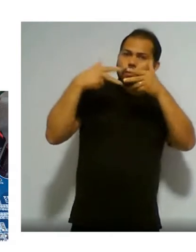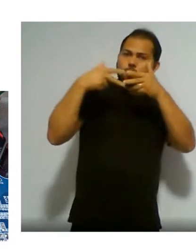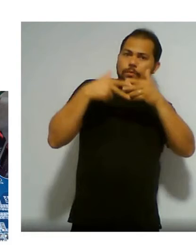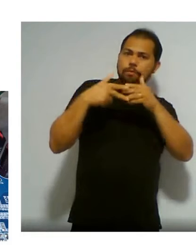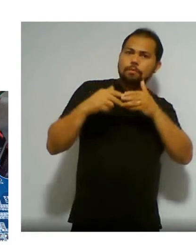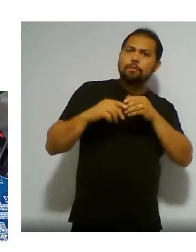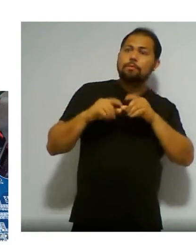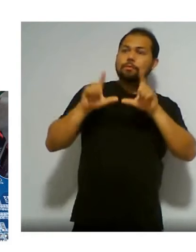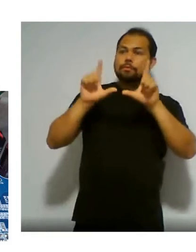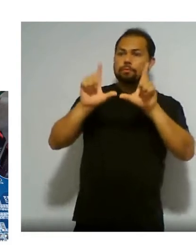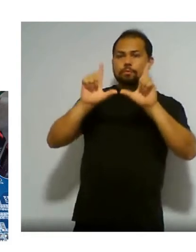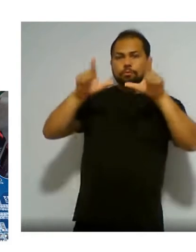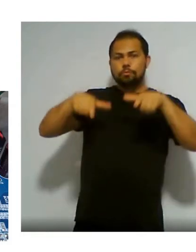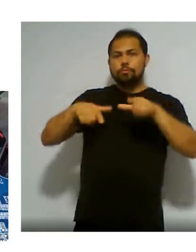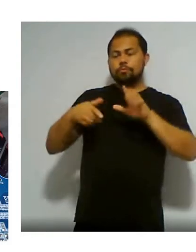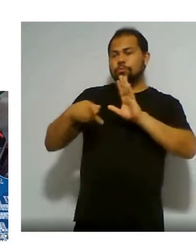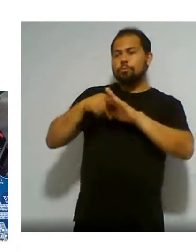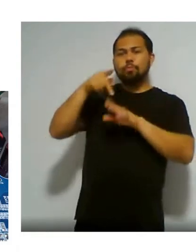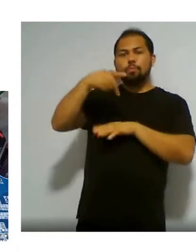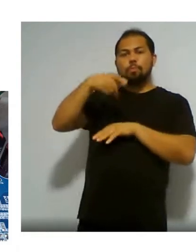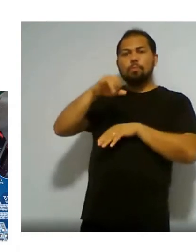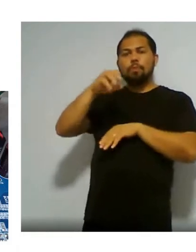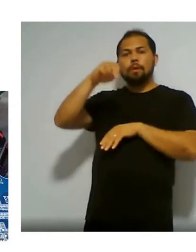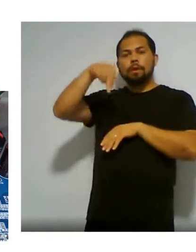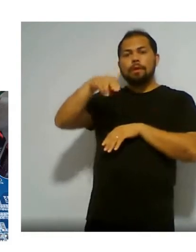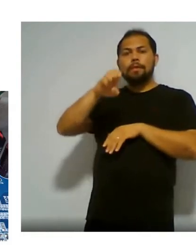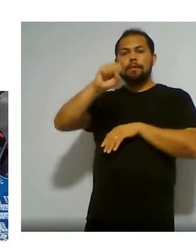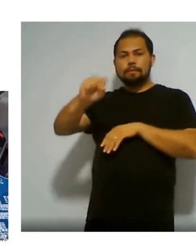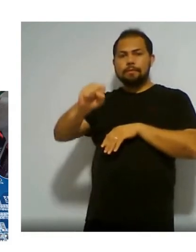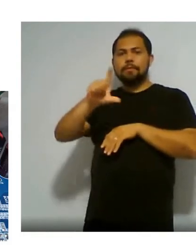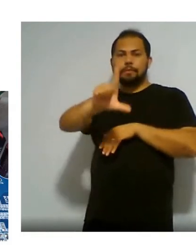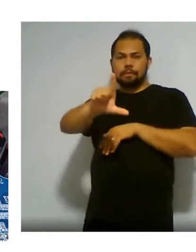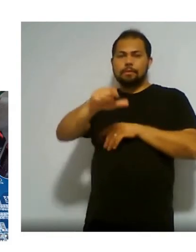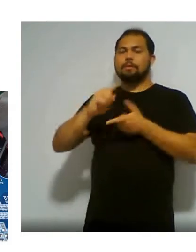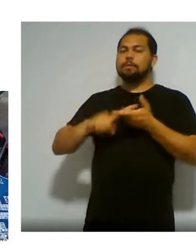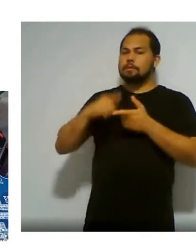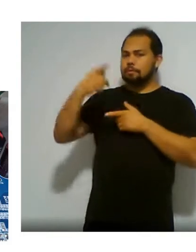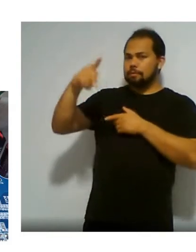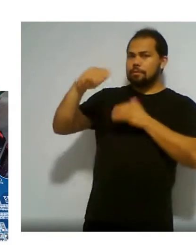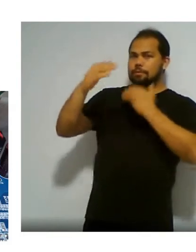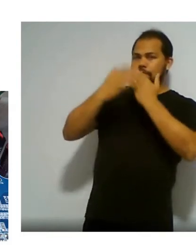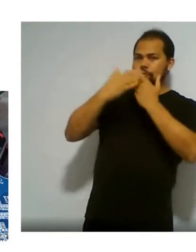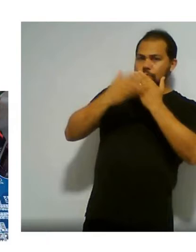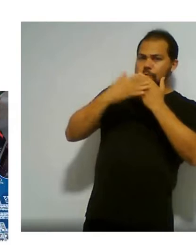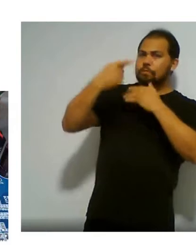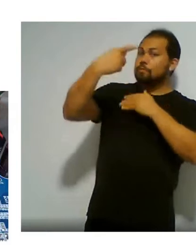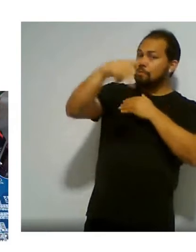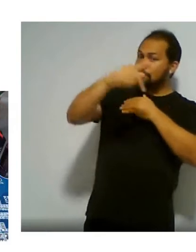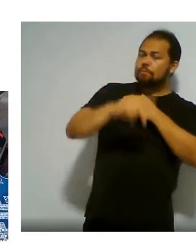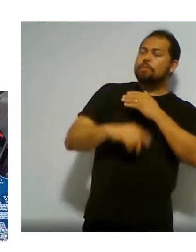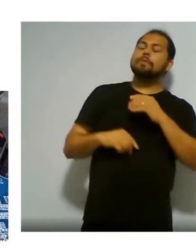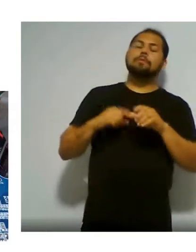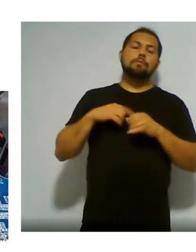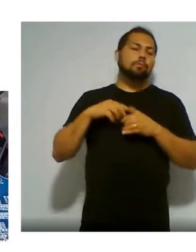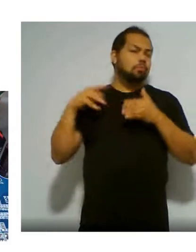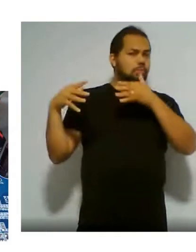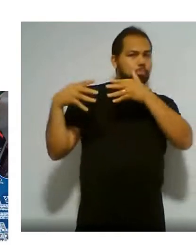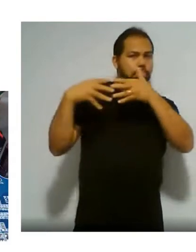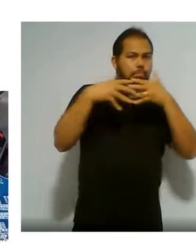da porta USB que tem no seu gabinete. Então é tudo que tem no seu gabinete no painel da frente é conectado na placa-mãe no seu local